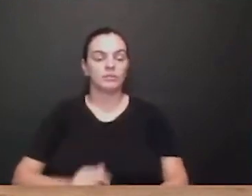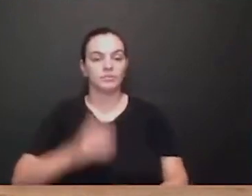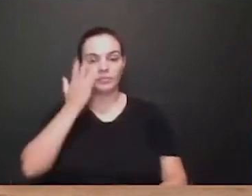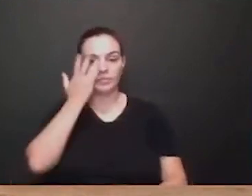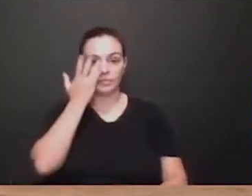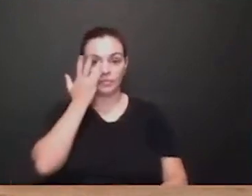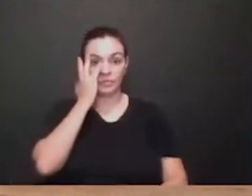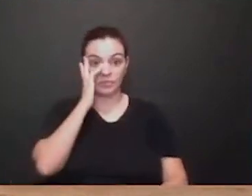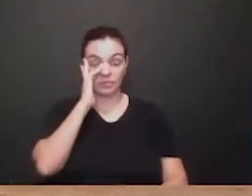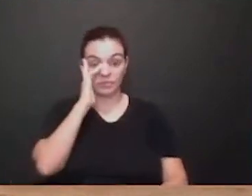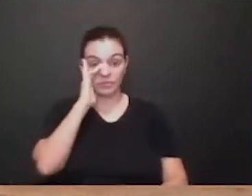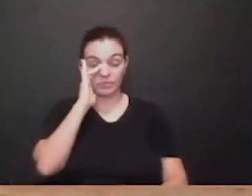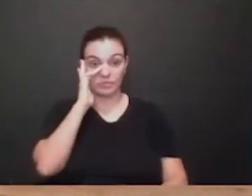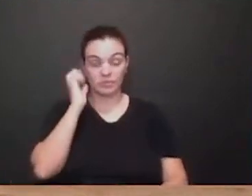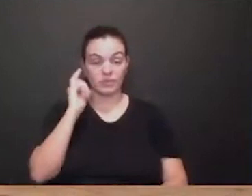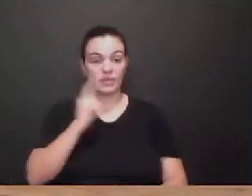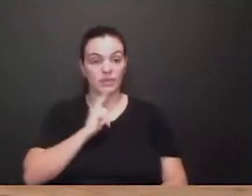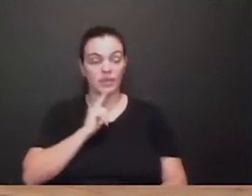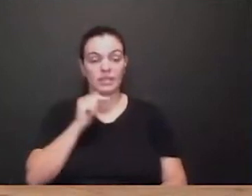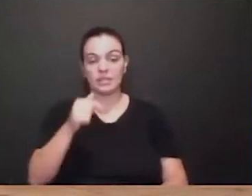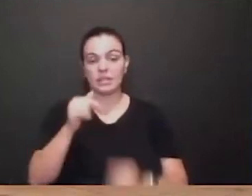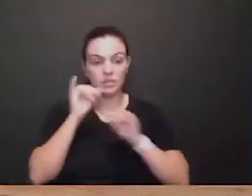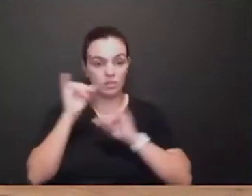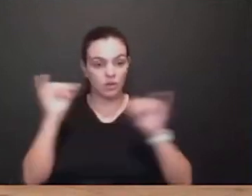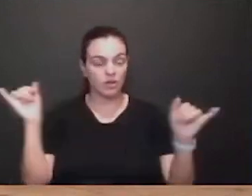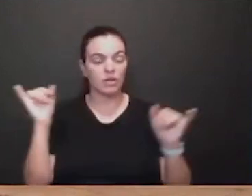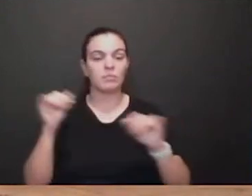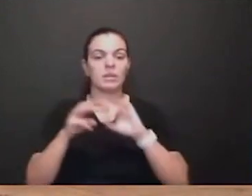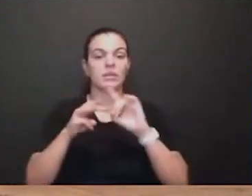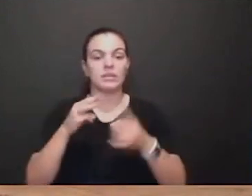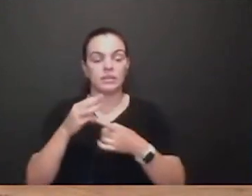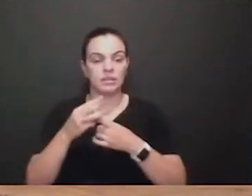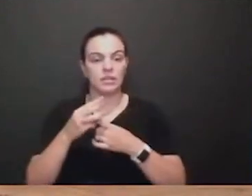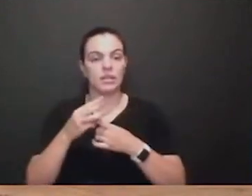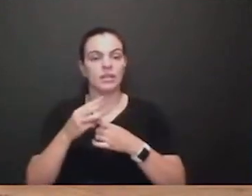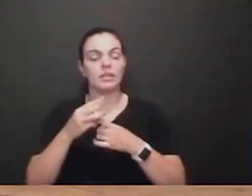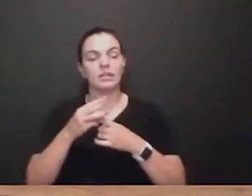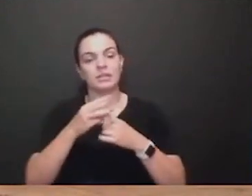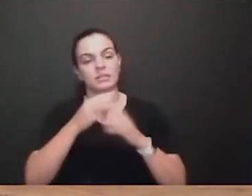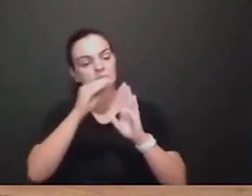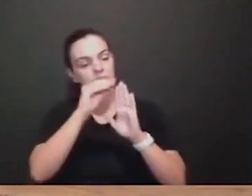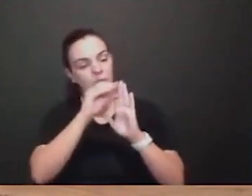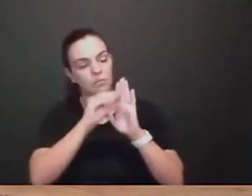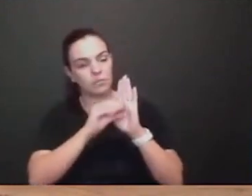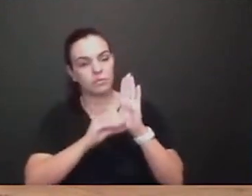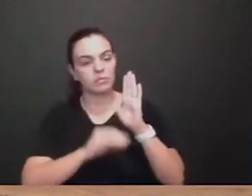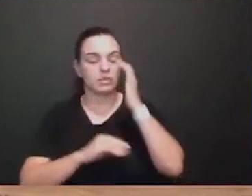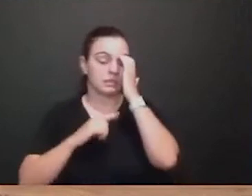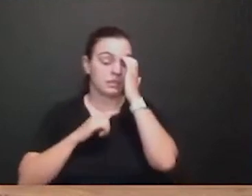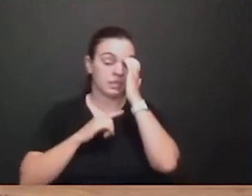3 eixos, enfim, uma infinidade de milhares de produtos, marcos de acompanhamento.